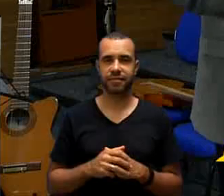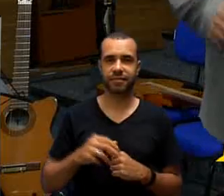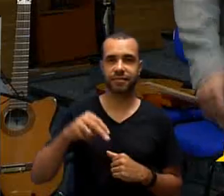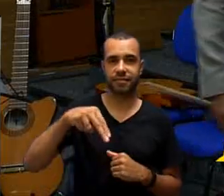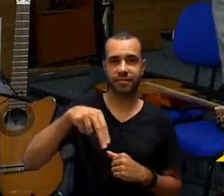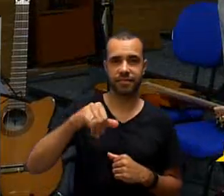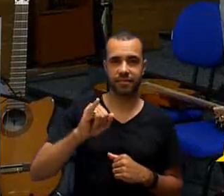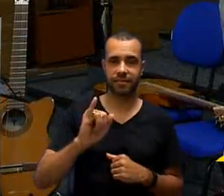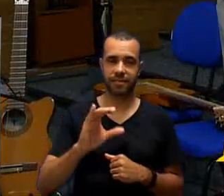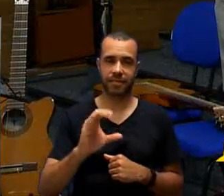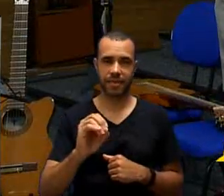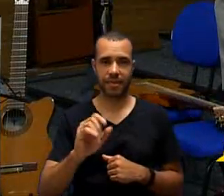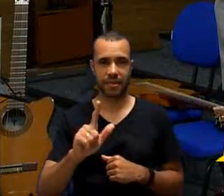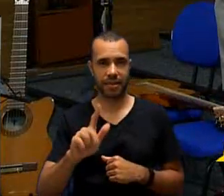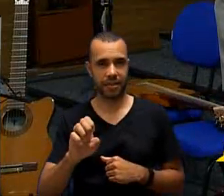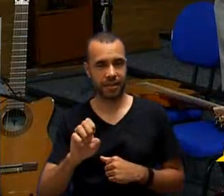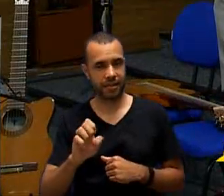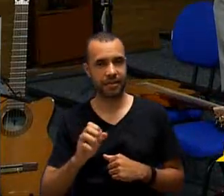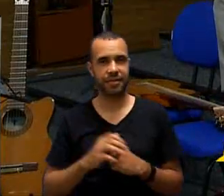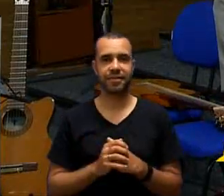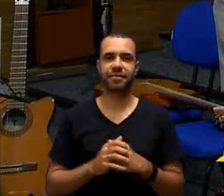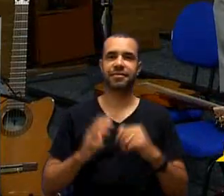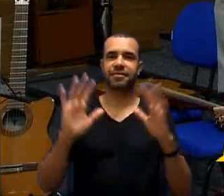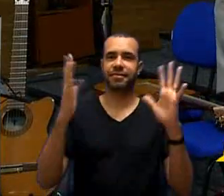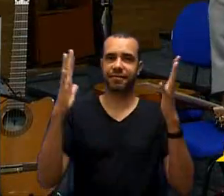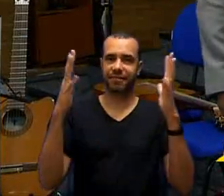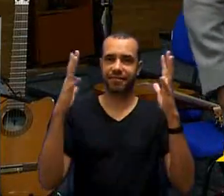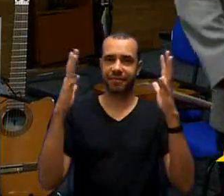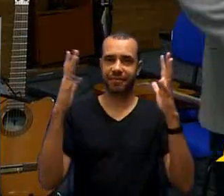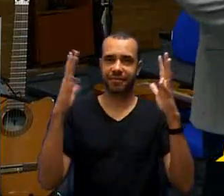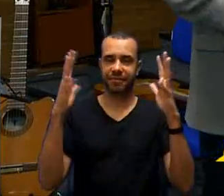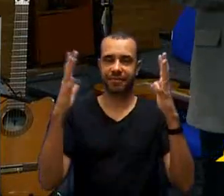Nicole Stephanie de Oliveira Furtado.